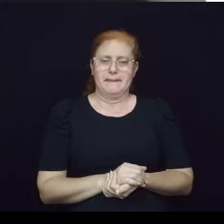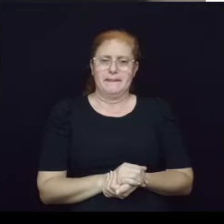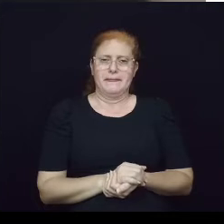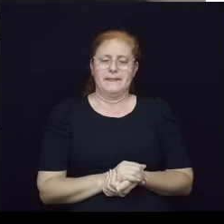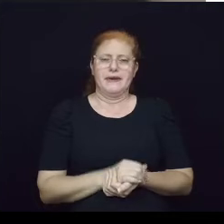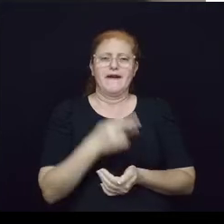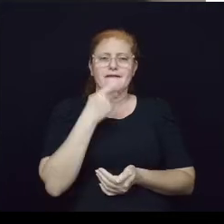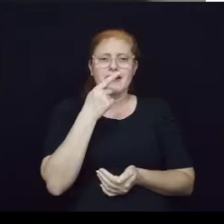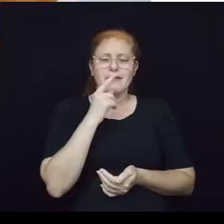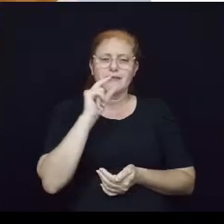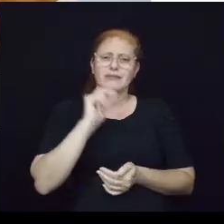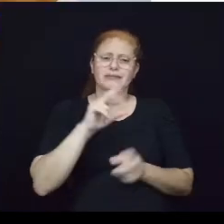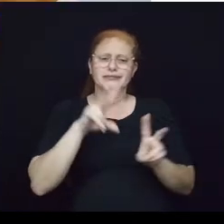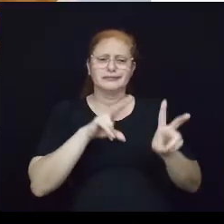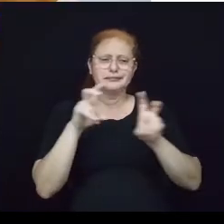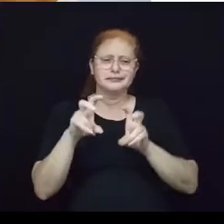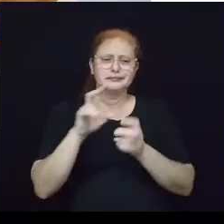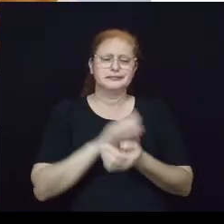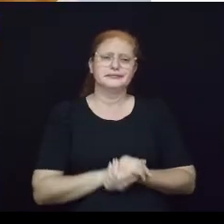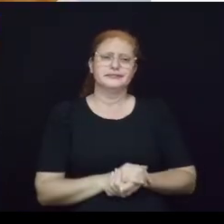Vamos falar um pouquinho, então, sobre...